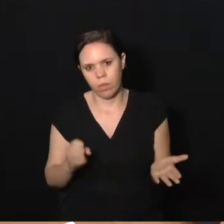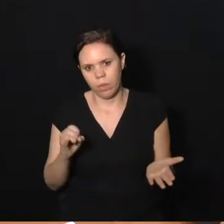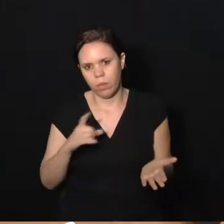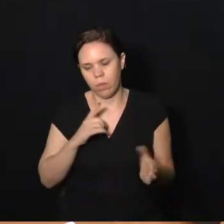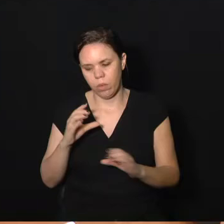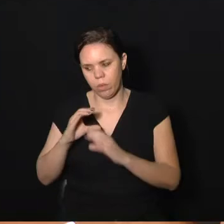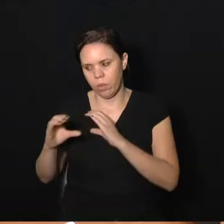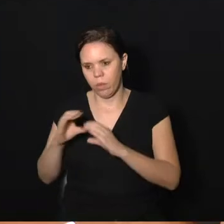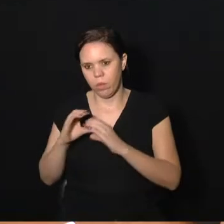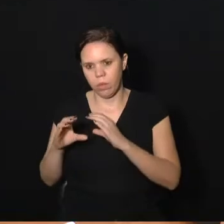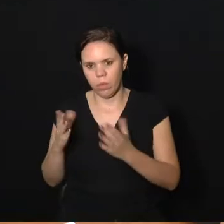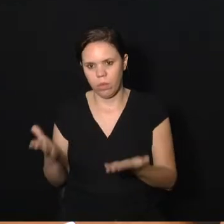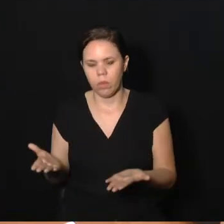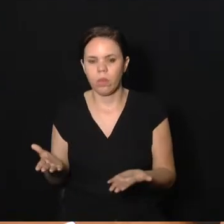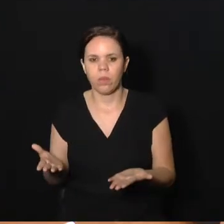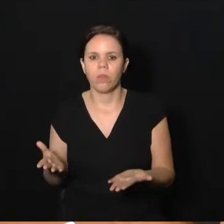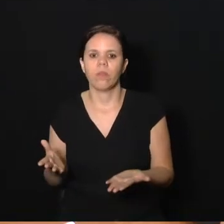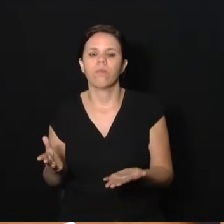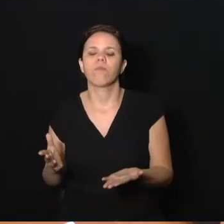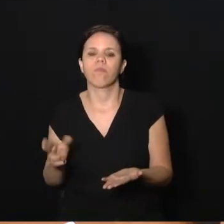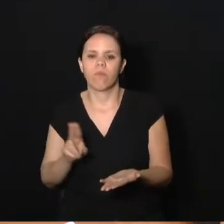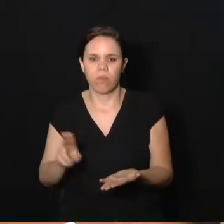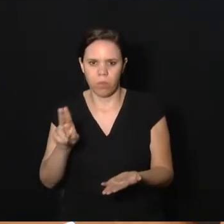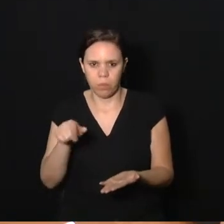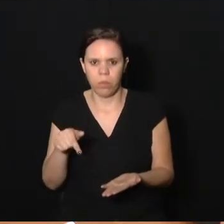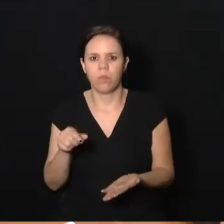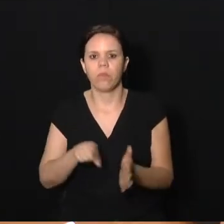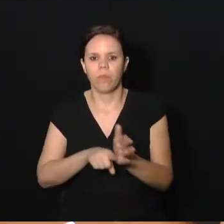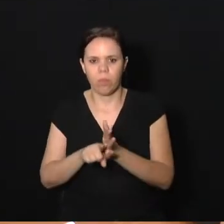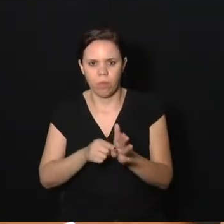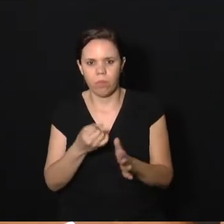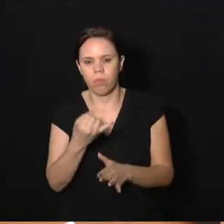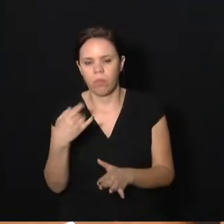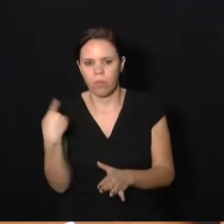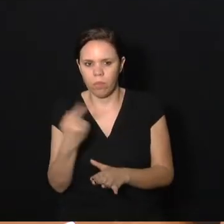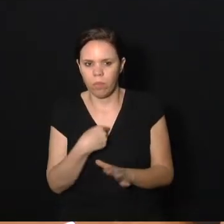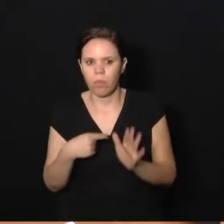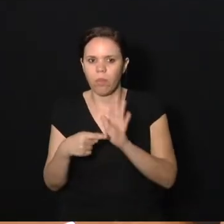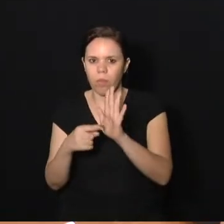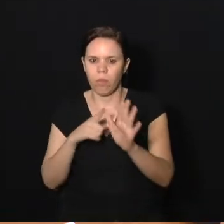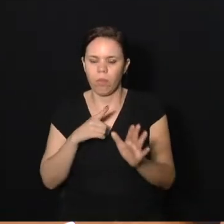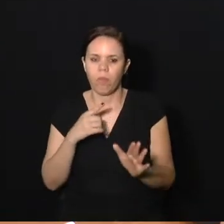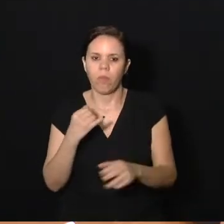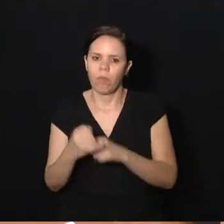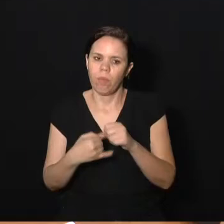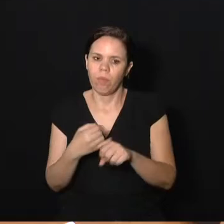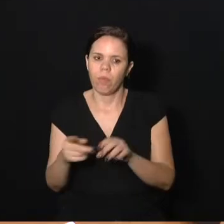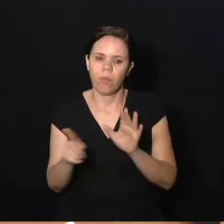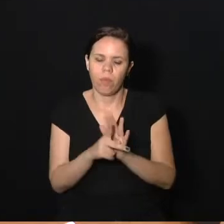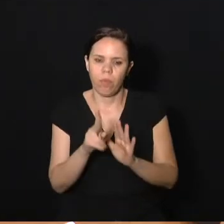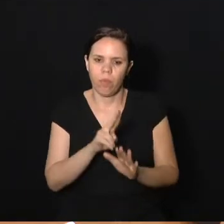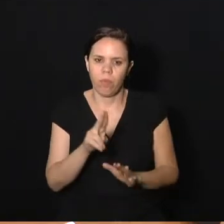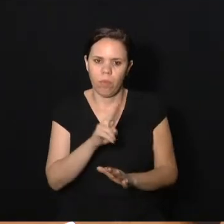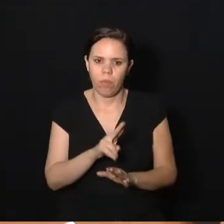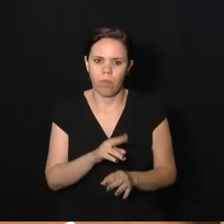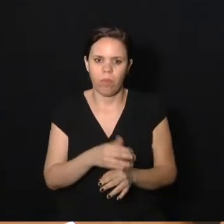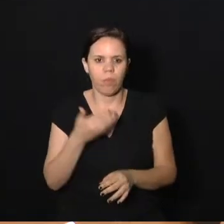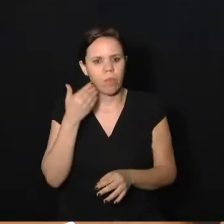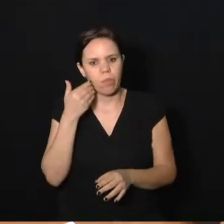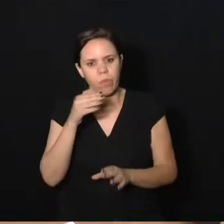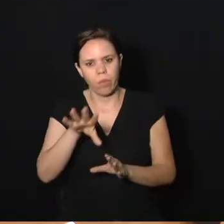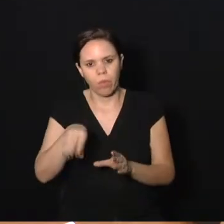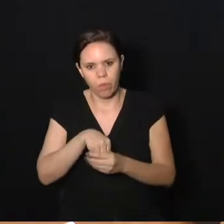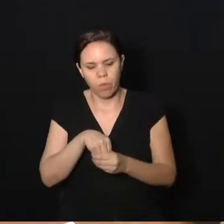canal de comunicação. Então, isso também é um dos indicadores que a gente também traz na plataforma, justamente para